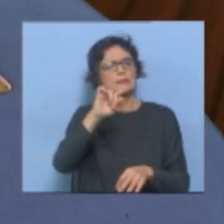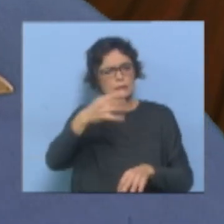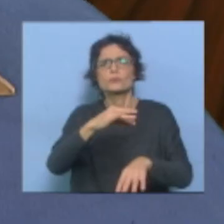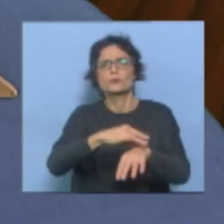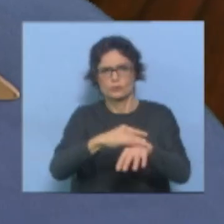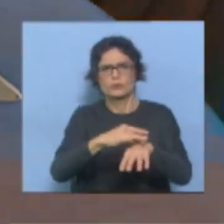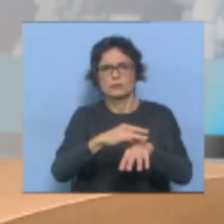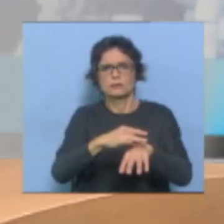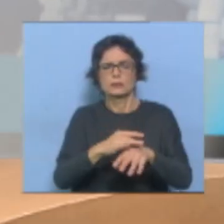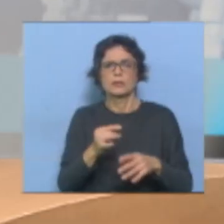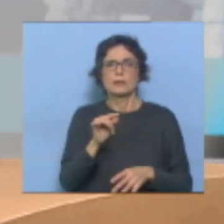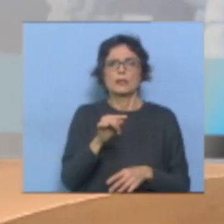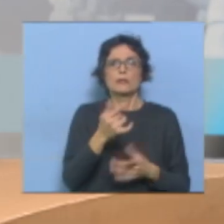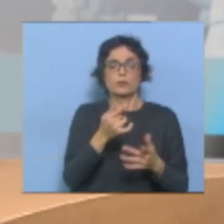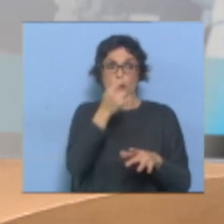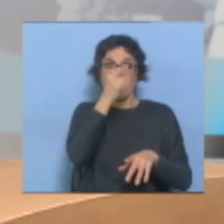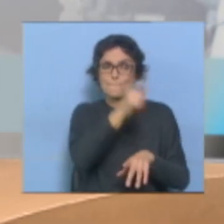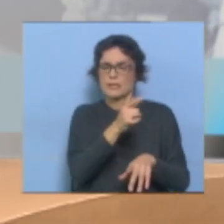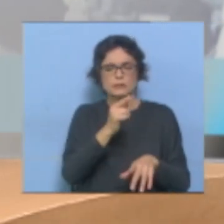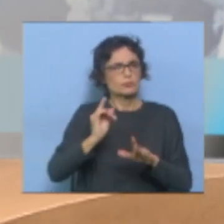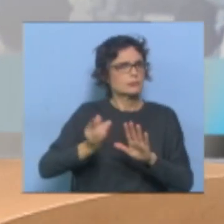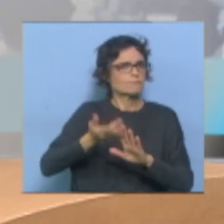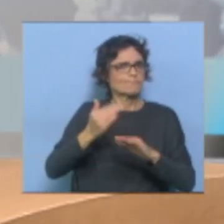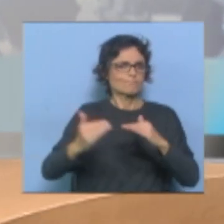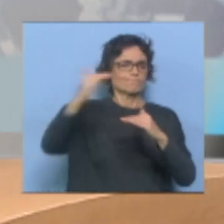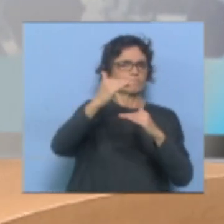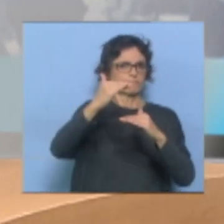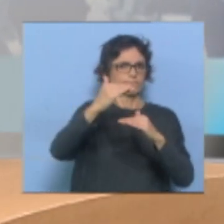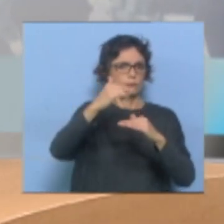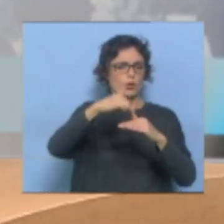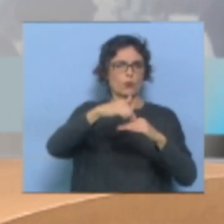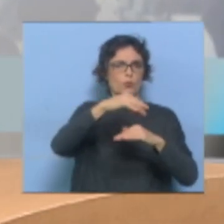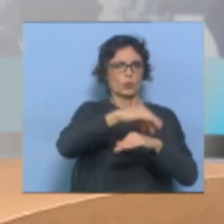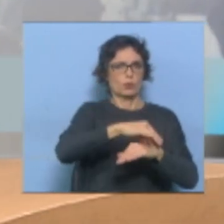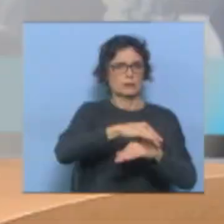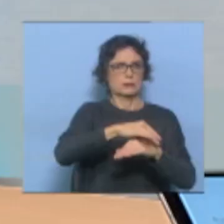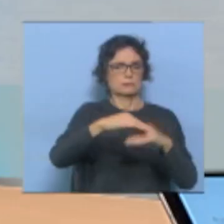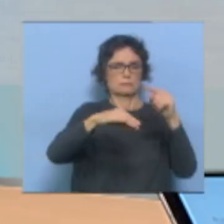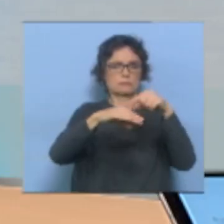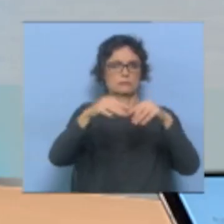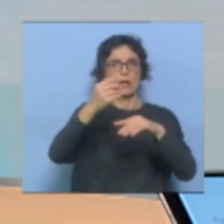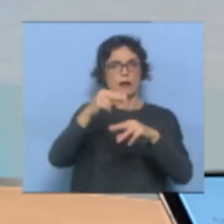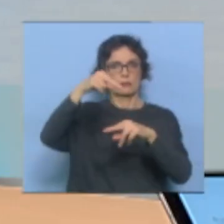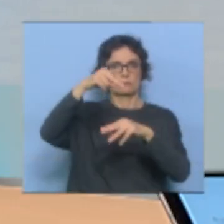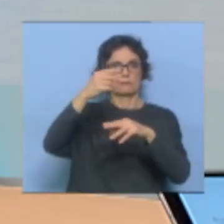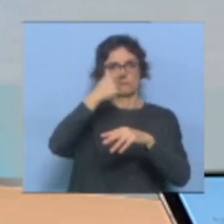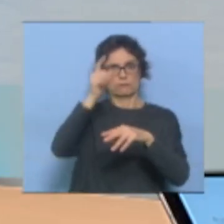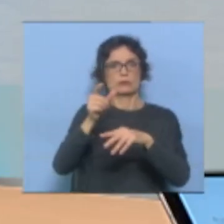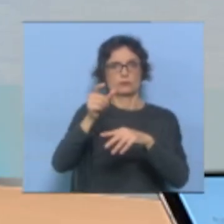desaparecer ou passar a segundo plano ou ser ainda menos descartável. E nesse sentido, o Papa volta a